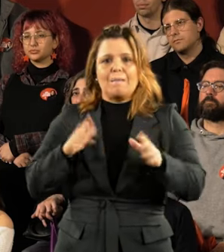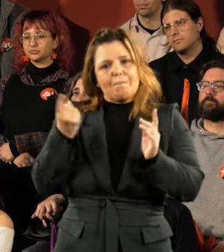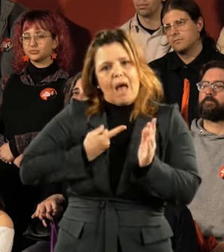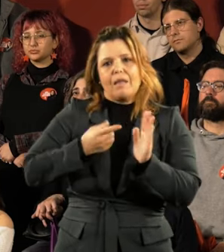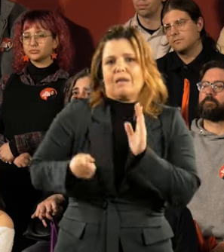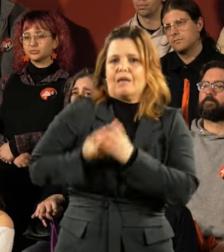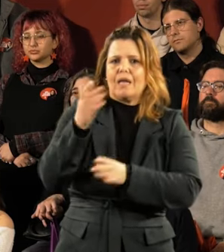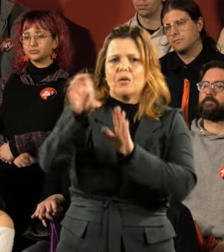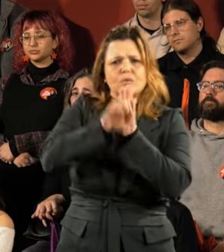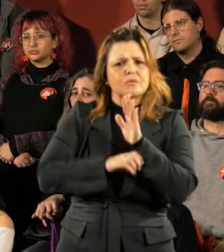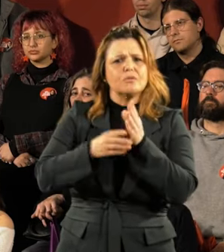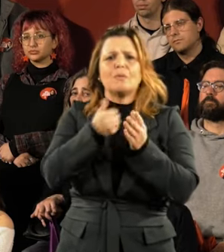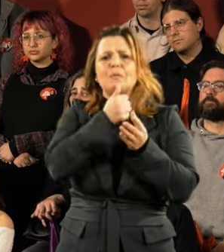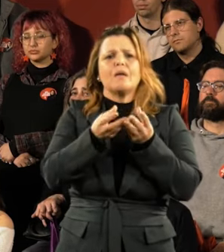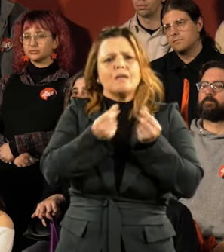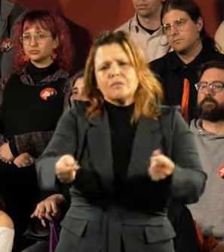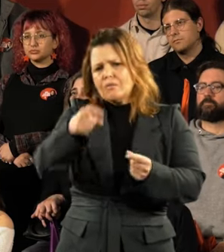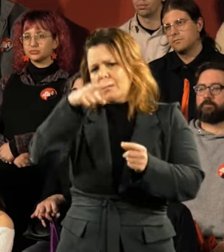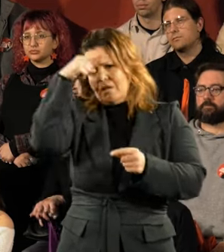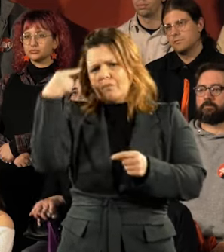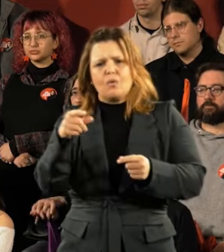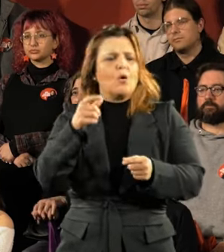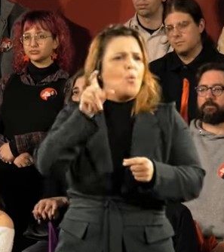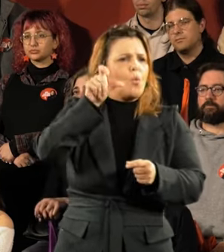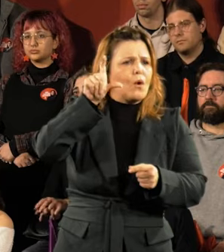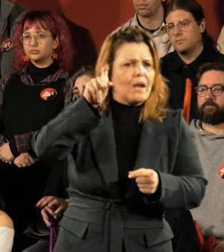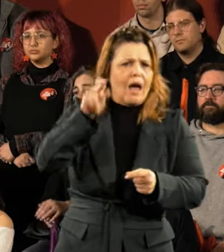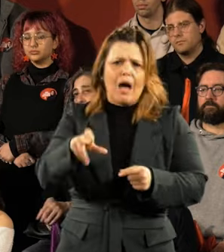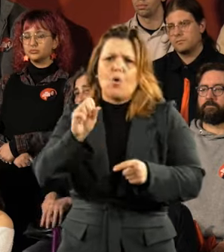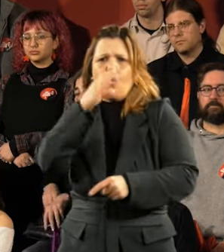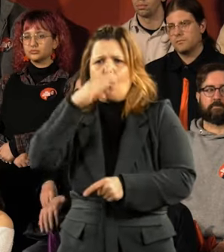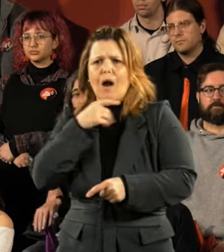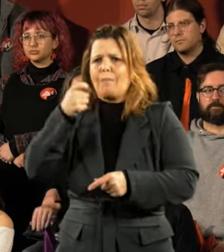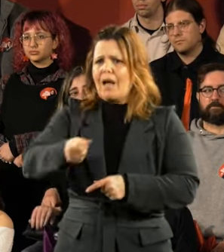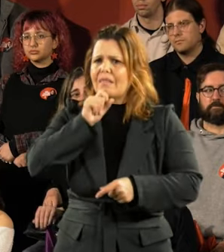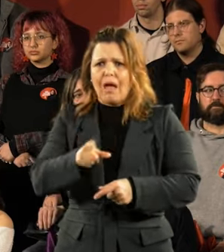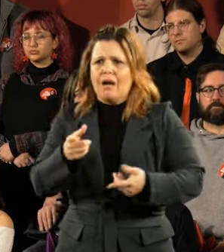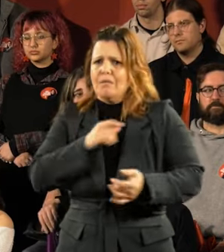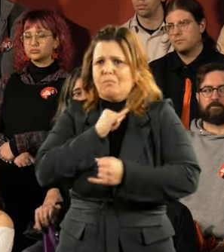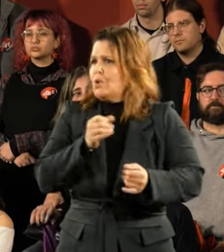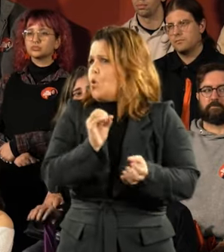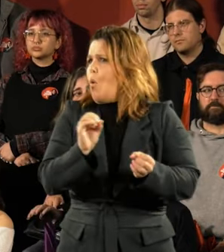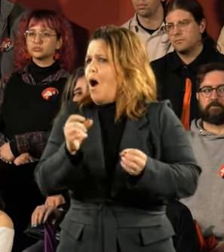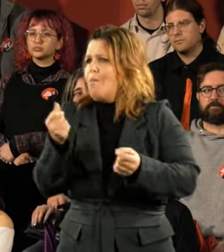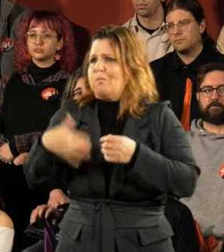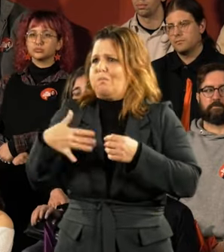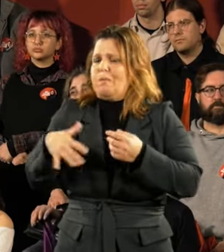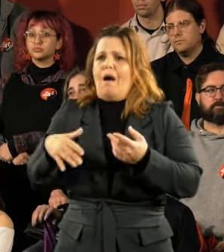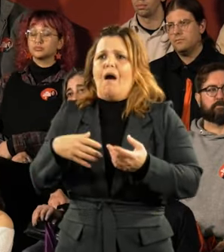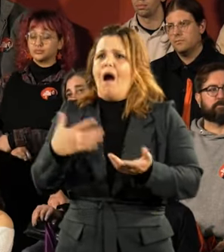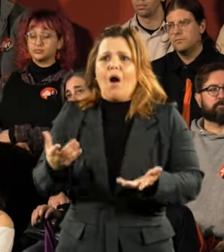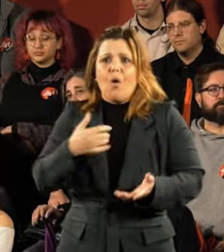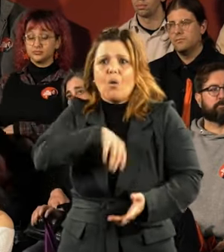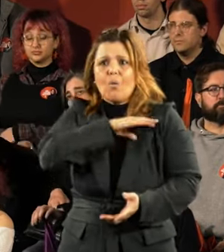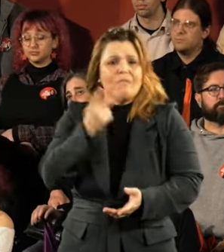resolver a dificuldade a encontrar um lar ou um quarto que se possa pagar em Coimbra É impossível viver neste